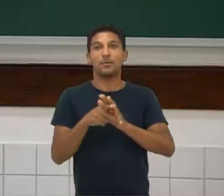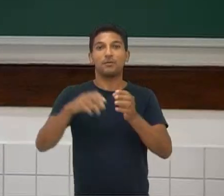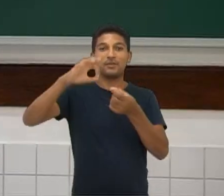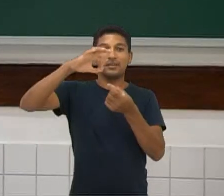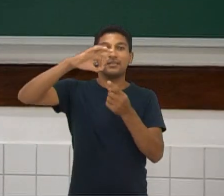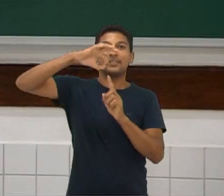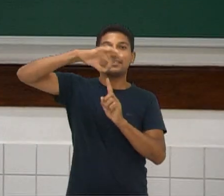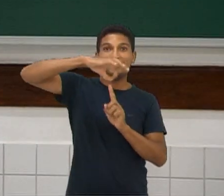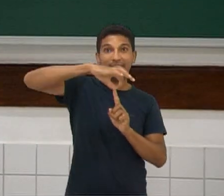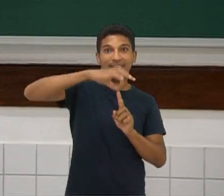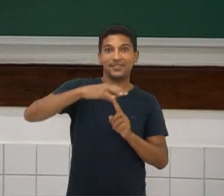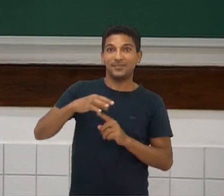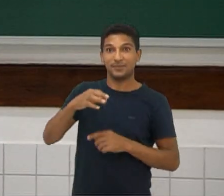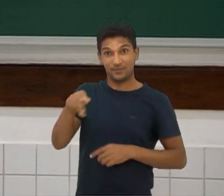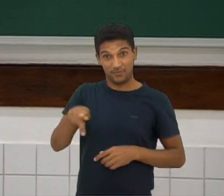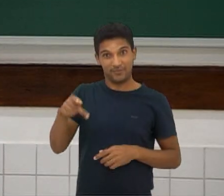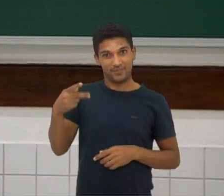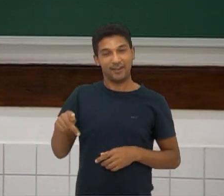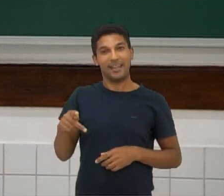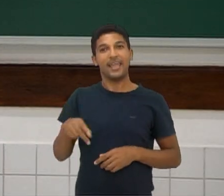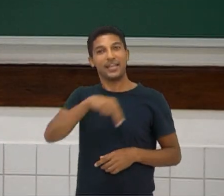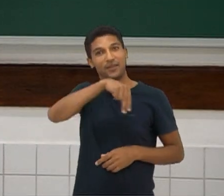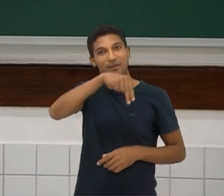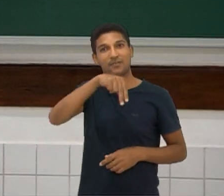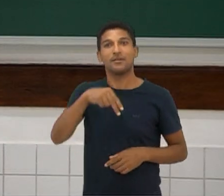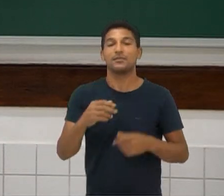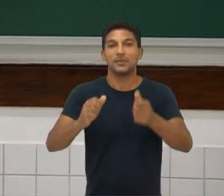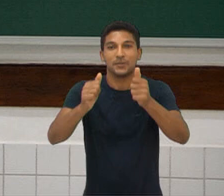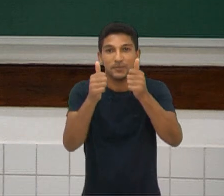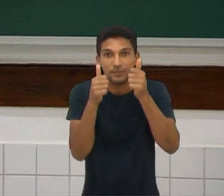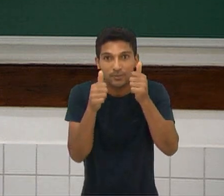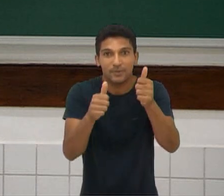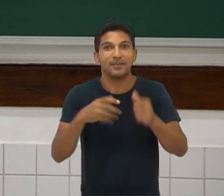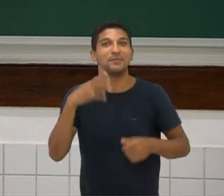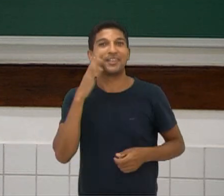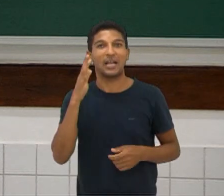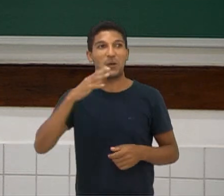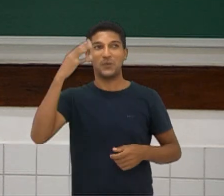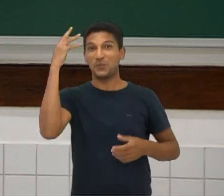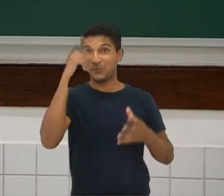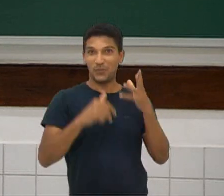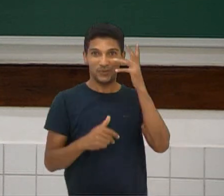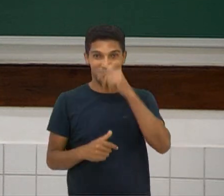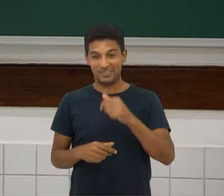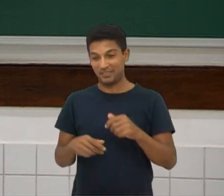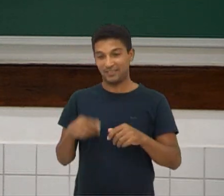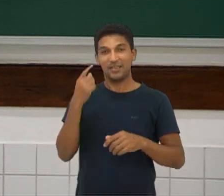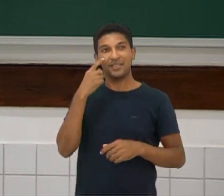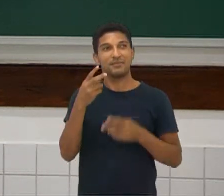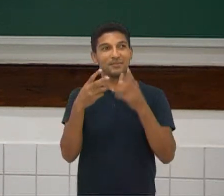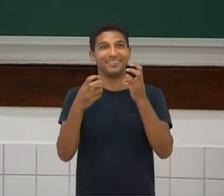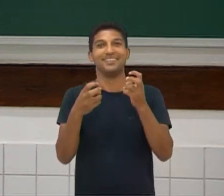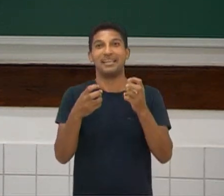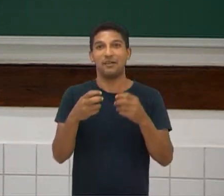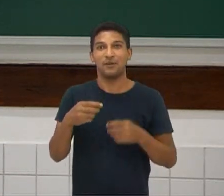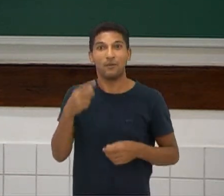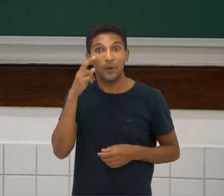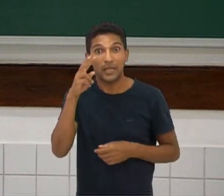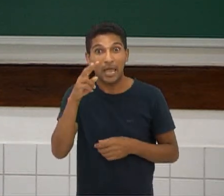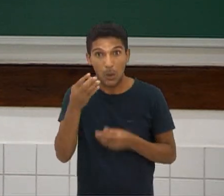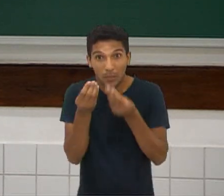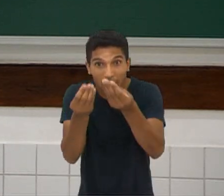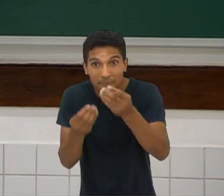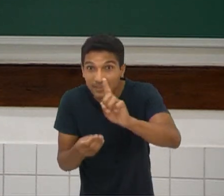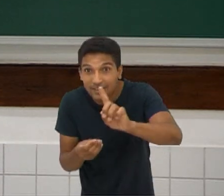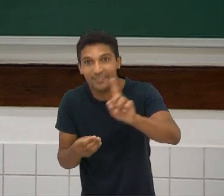o aniversário agora em novembro. Tá bom, galera? Muito legal. Ó, bonitaço mesmo, né? É, mas podem tirar o olho que isso aqui é meu,